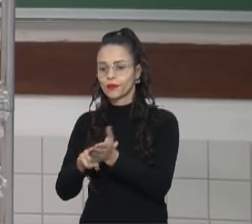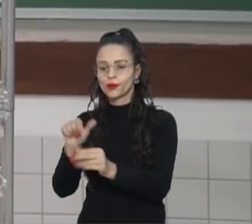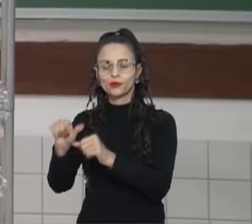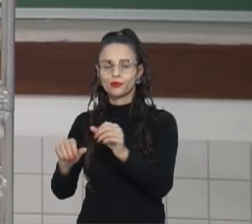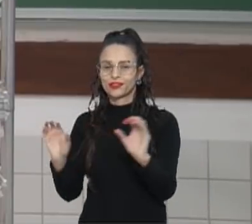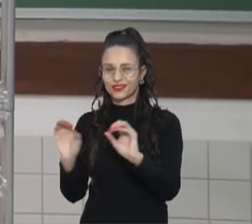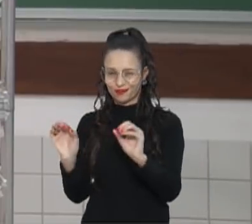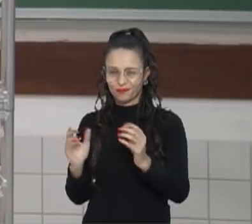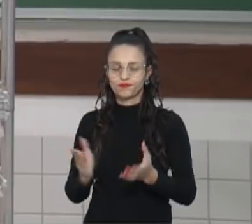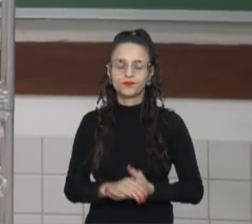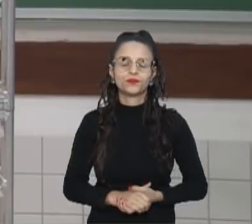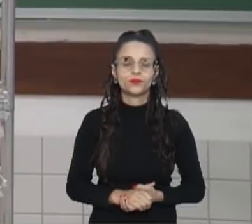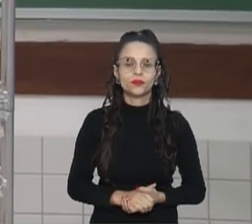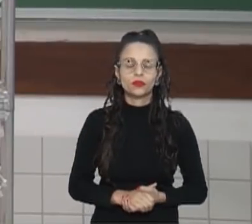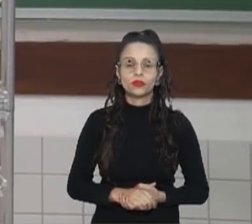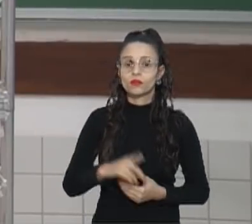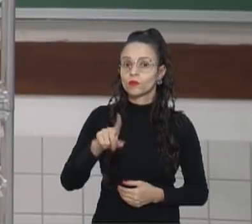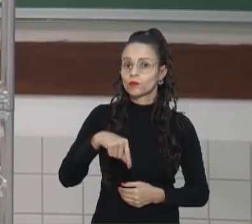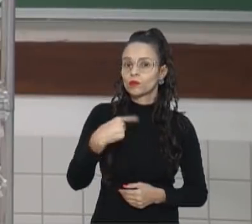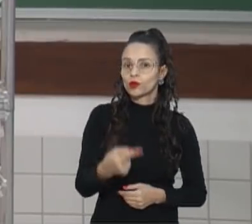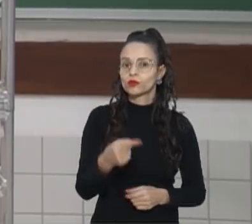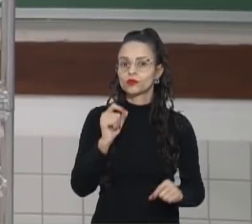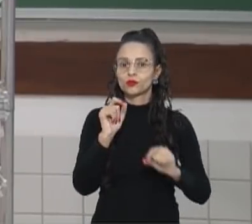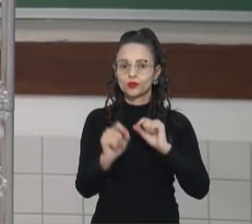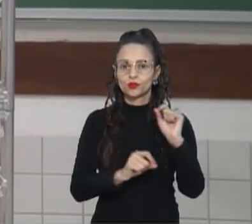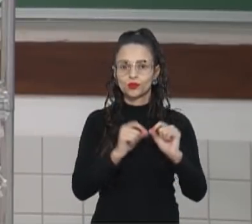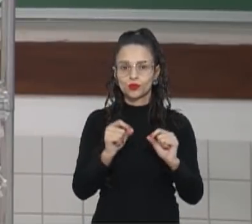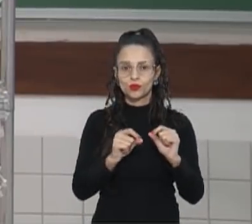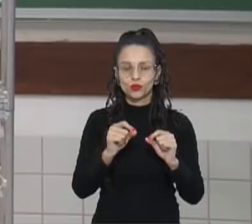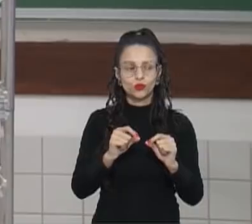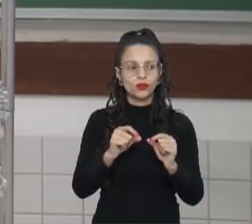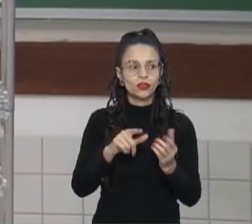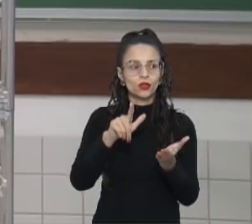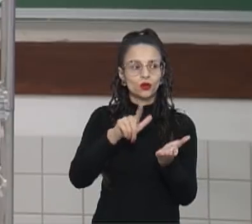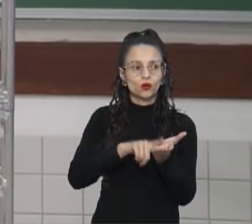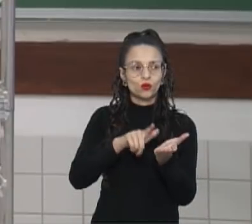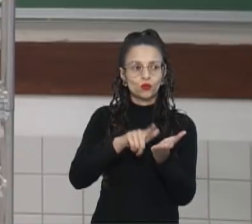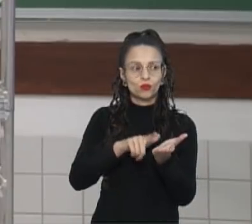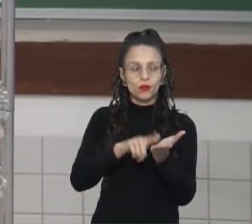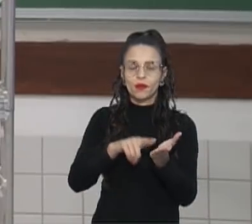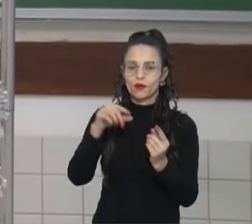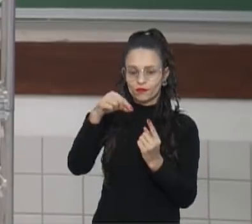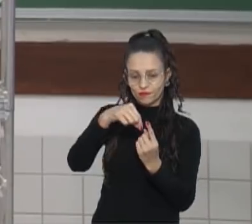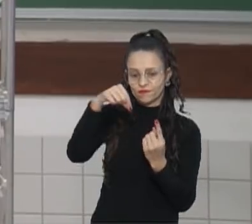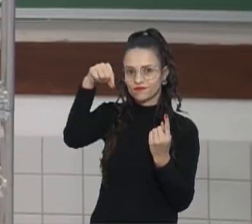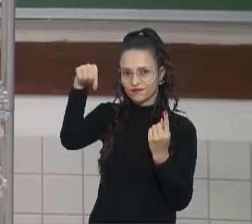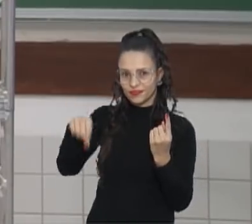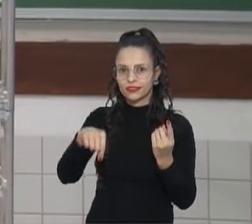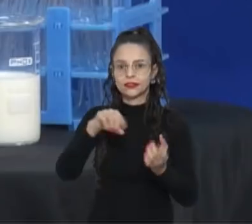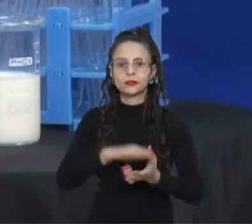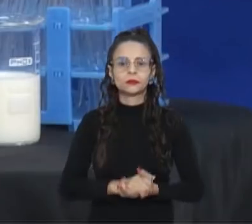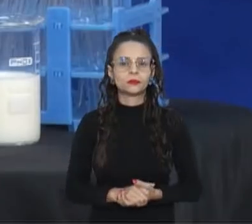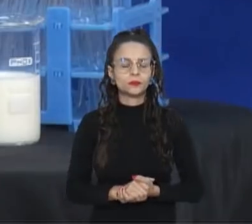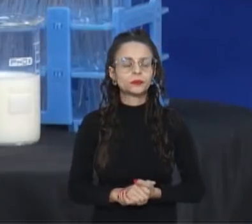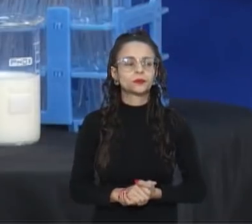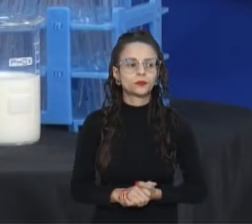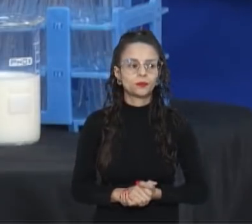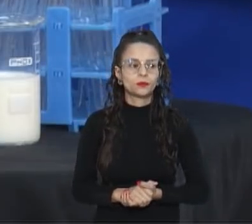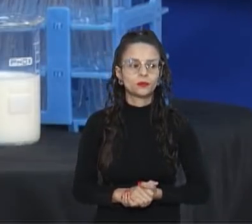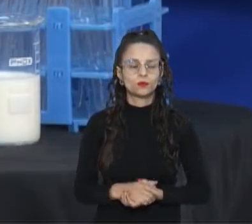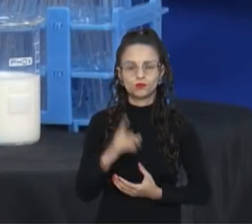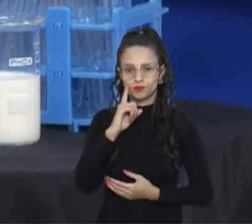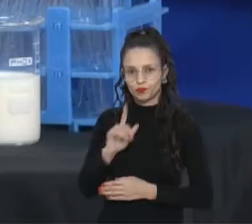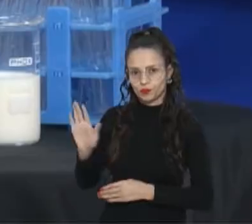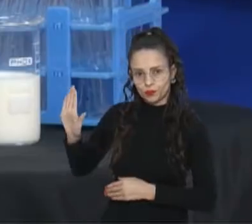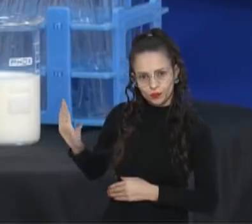Perfeito? Próximo passo, o nosso indicador 1 a 14, mais uma fitinha. Vamos deixar ela